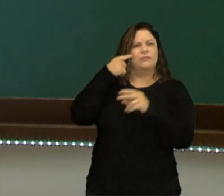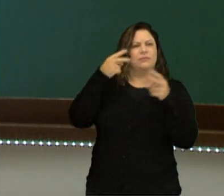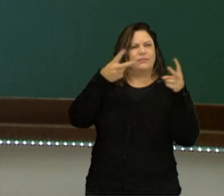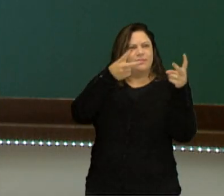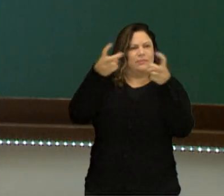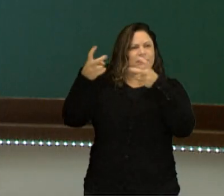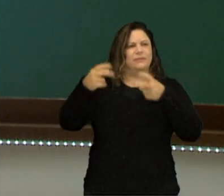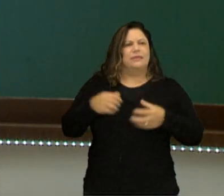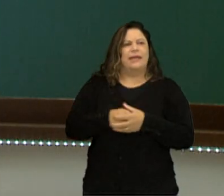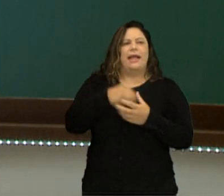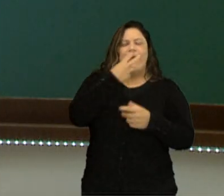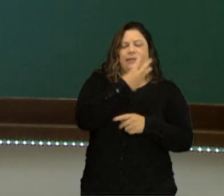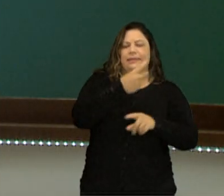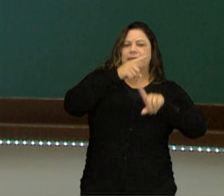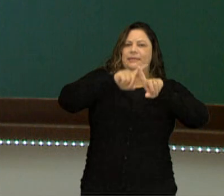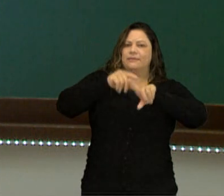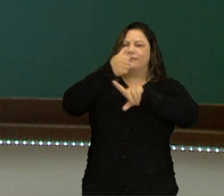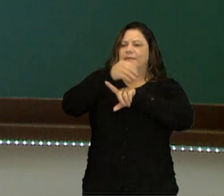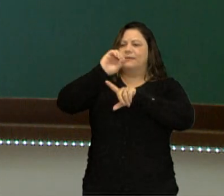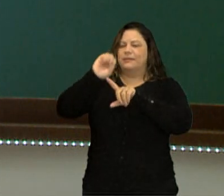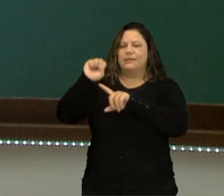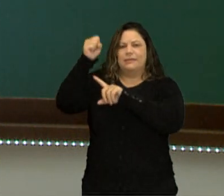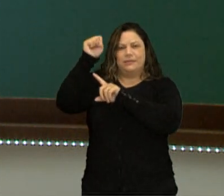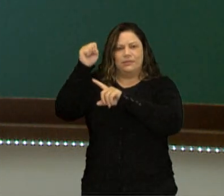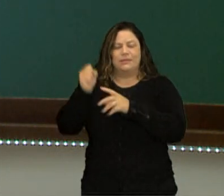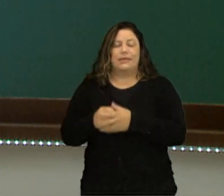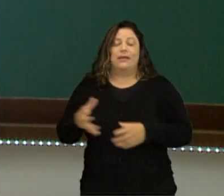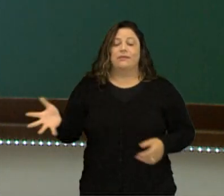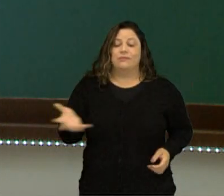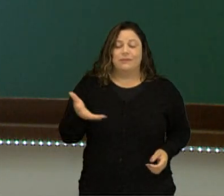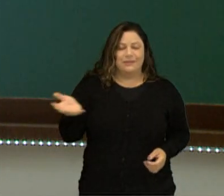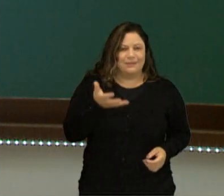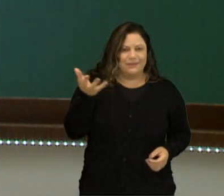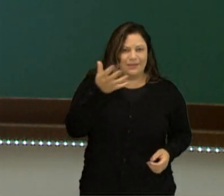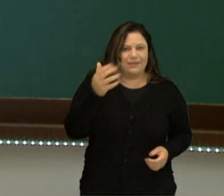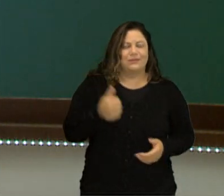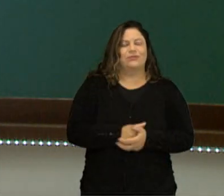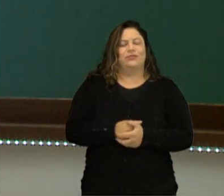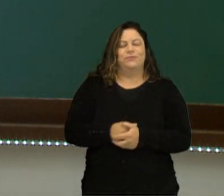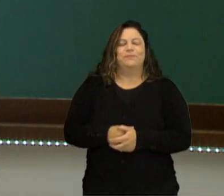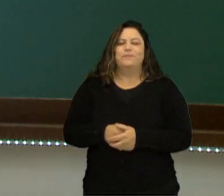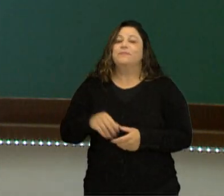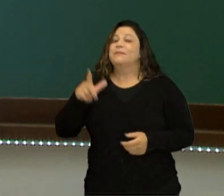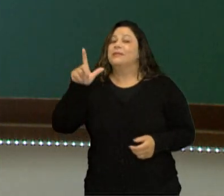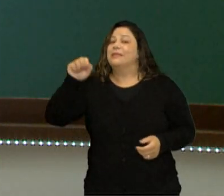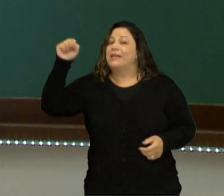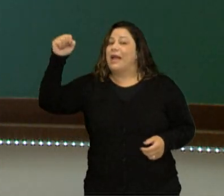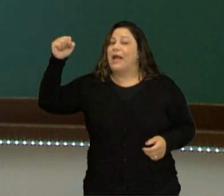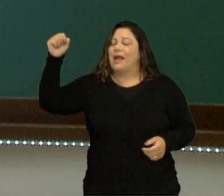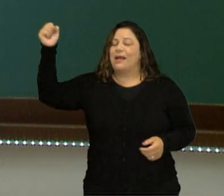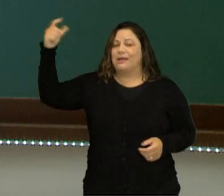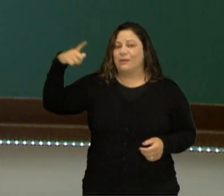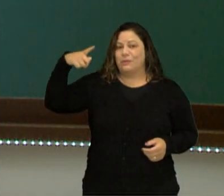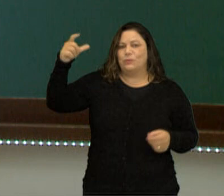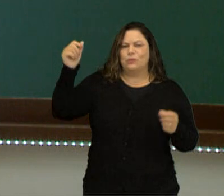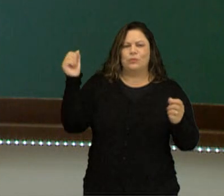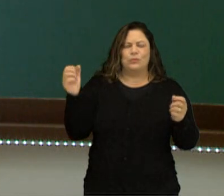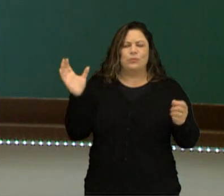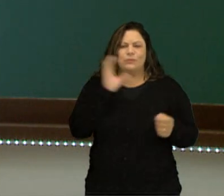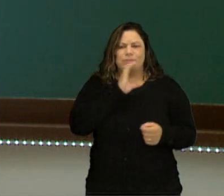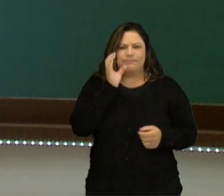na oitava, pessoal, isso aqui é a velocidade da luz em notação científica. Saiba que é 300 milhões de metros por segundo